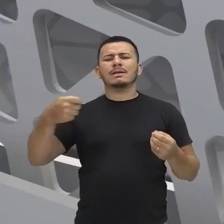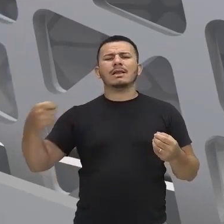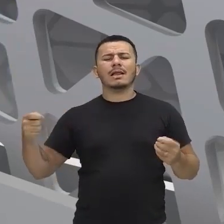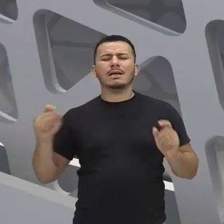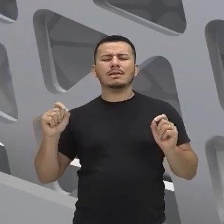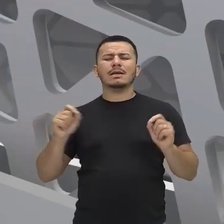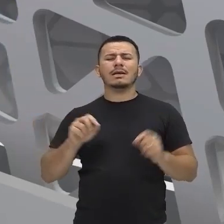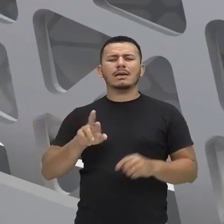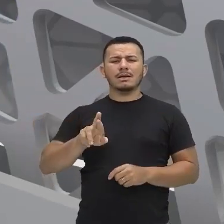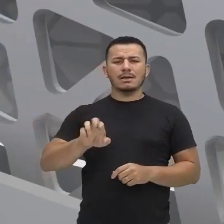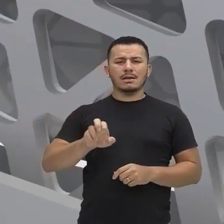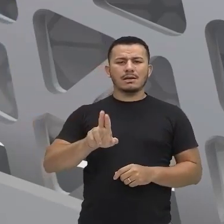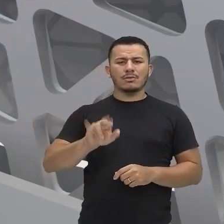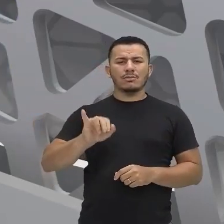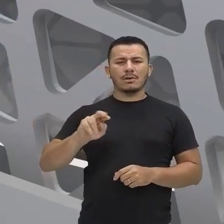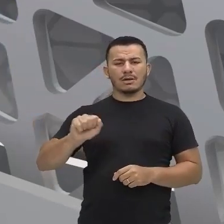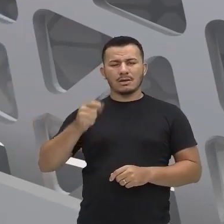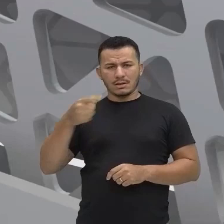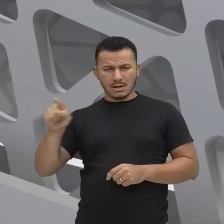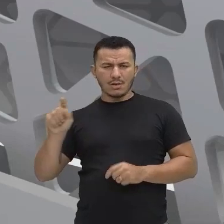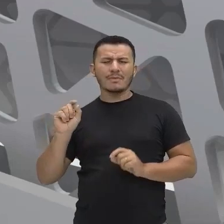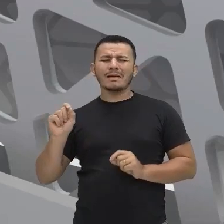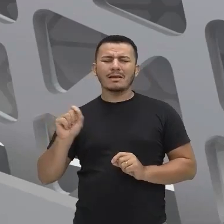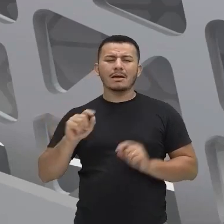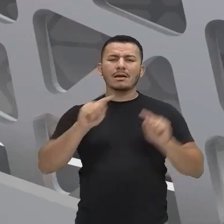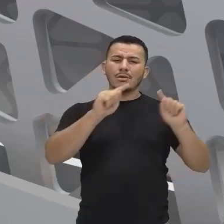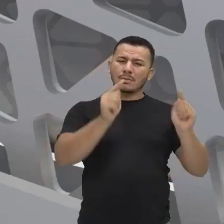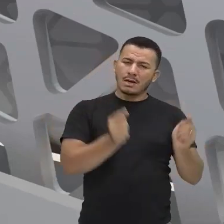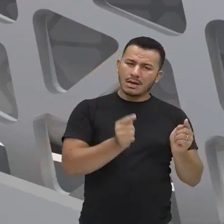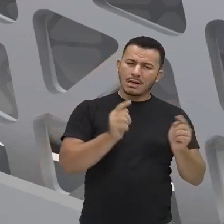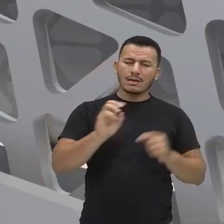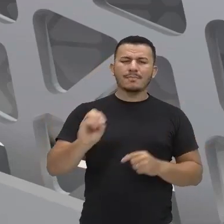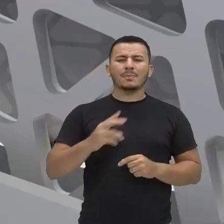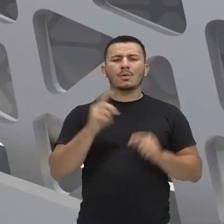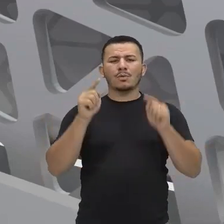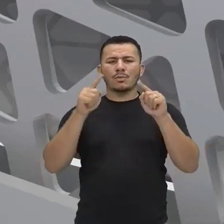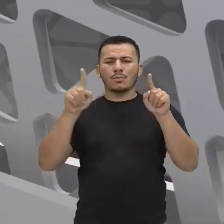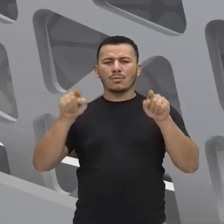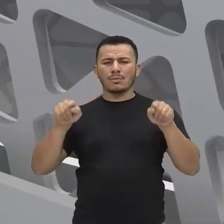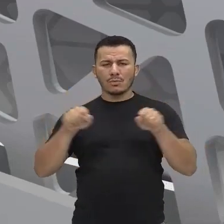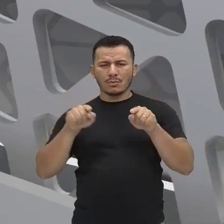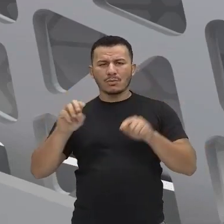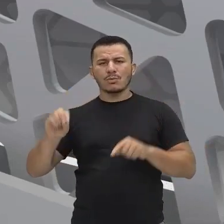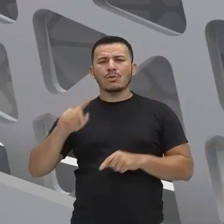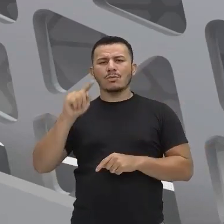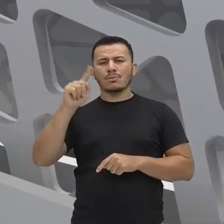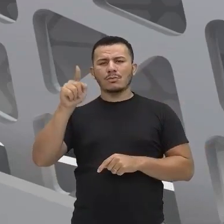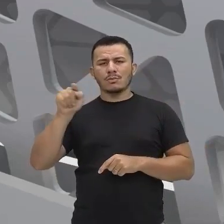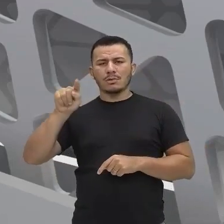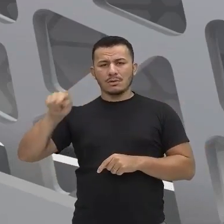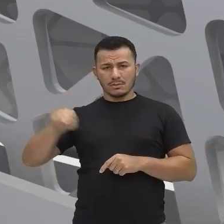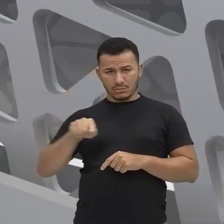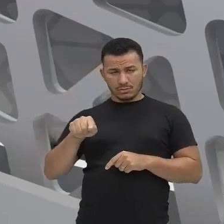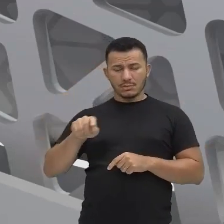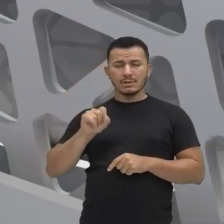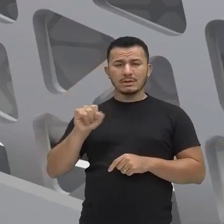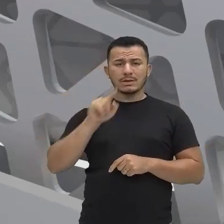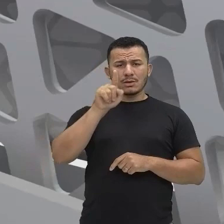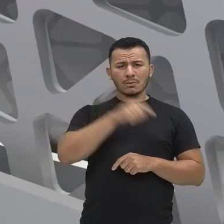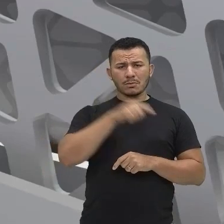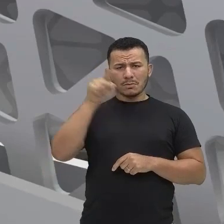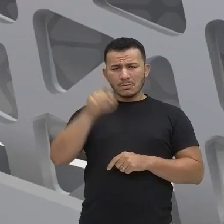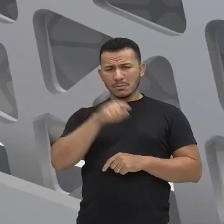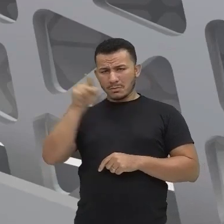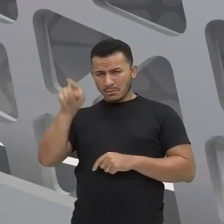de reunião? É o parêntese, o colchete e a chave. Se você tiver que eliminar